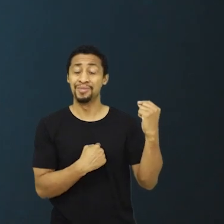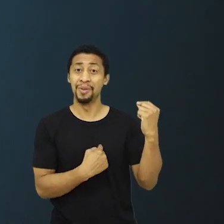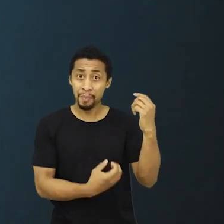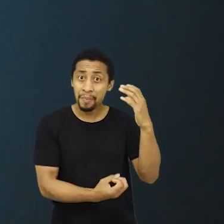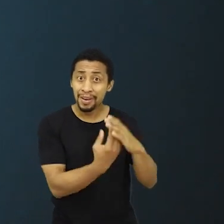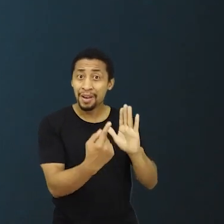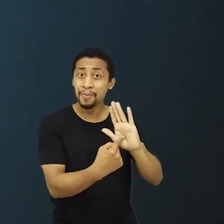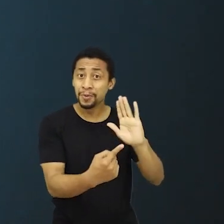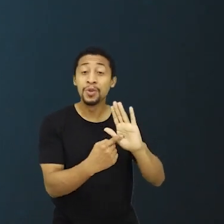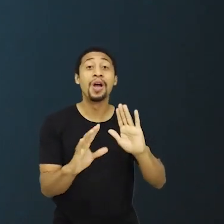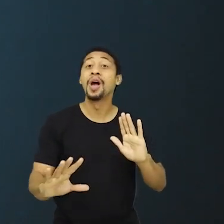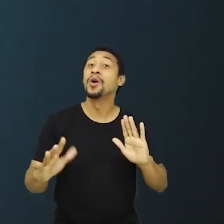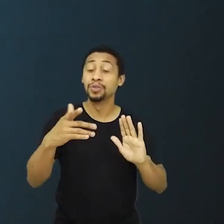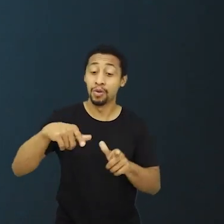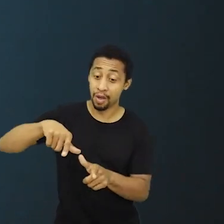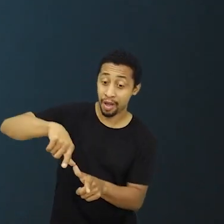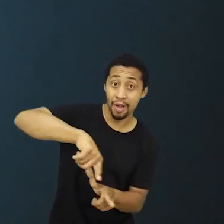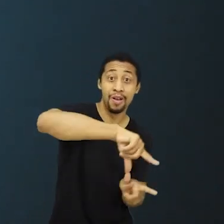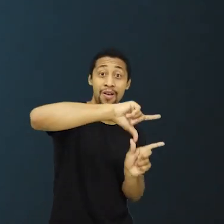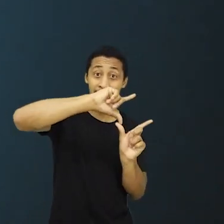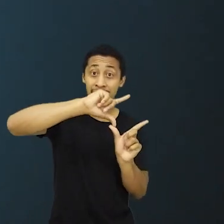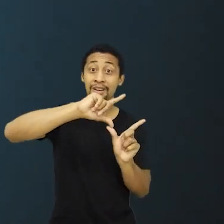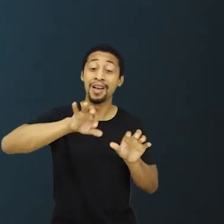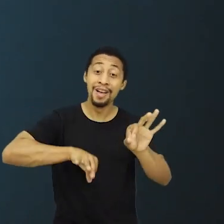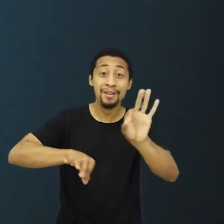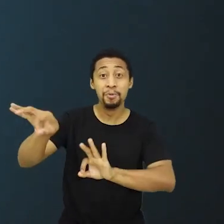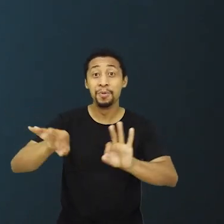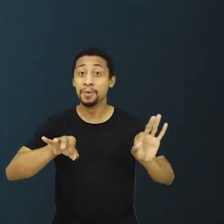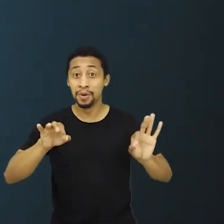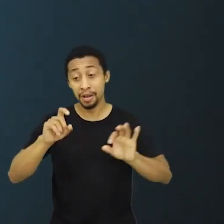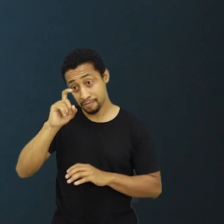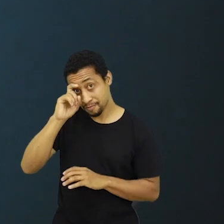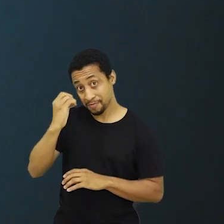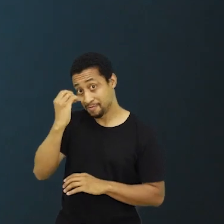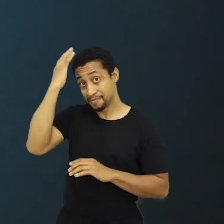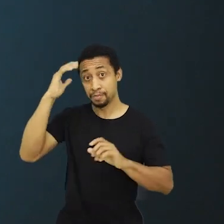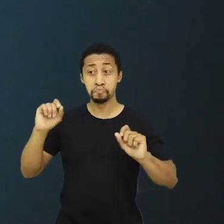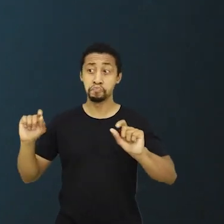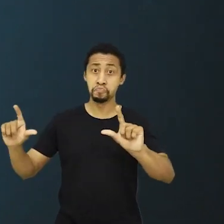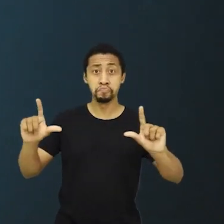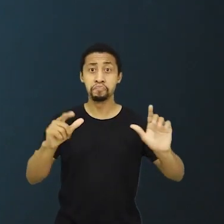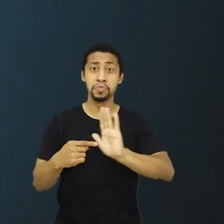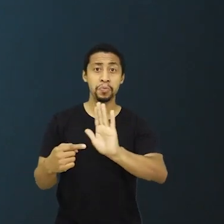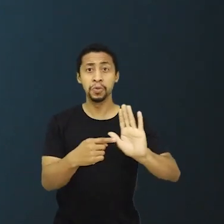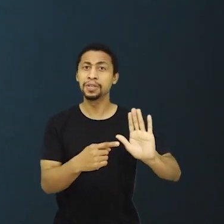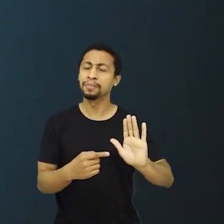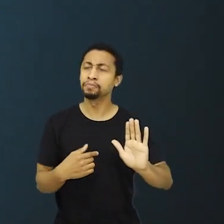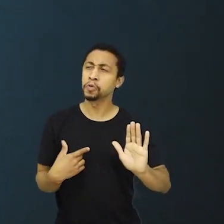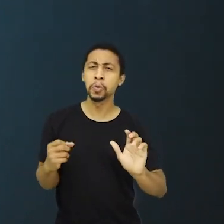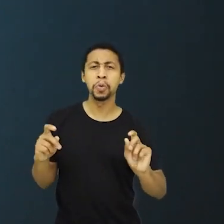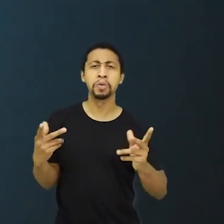Itaú Cultural ia financiar, que ia ser a Ocupação Vladimir Herzog. E eu aceitei, né. De novo, não